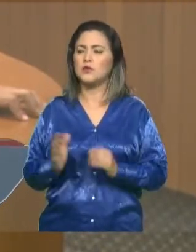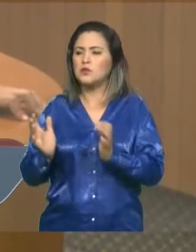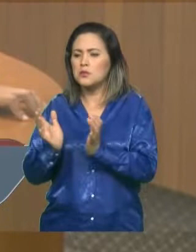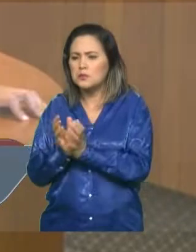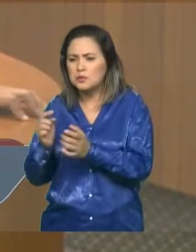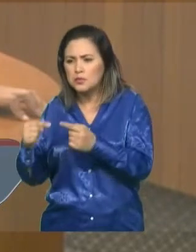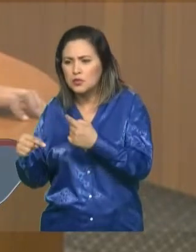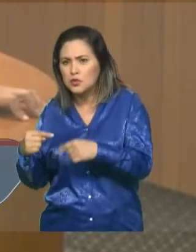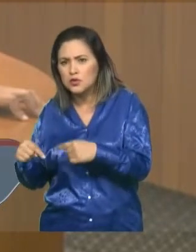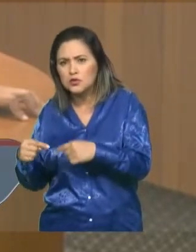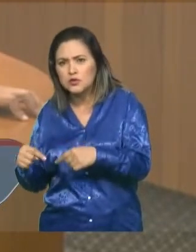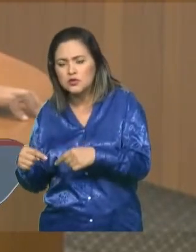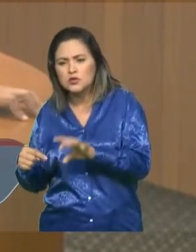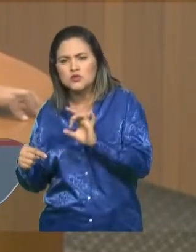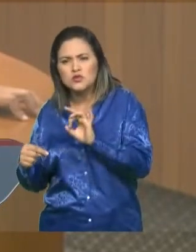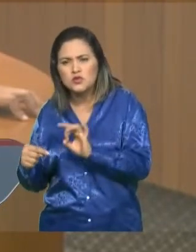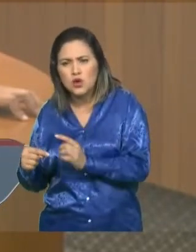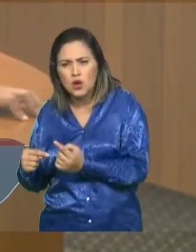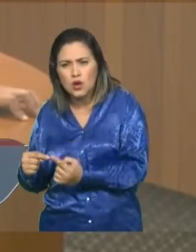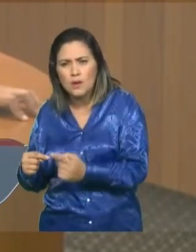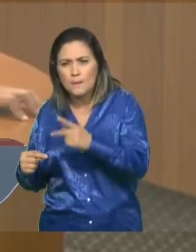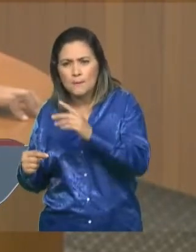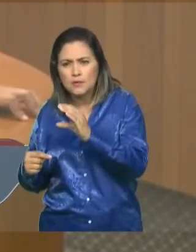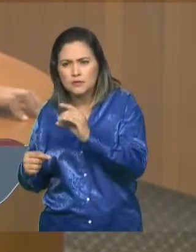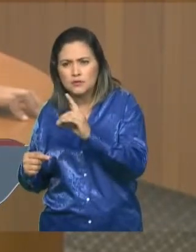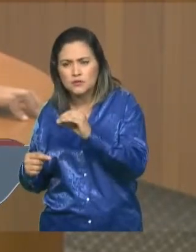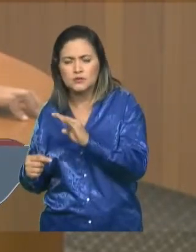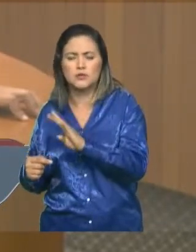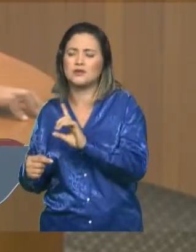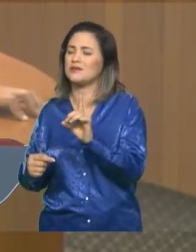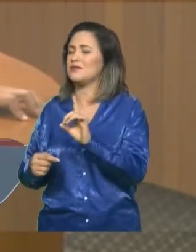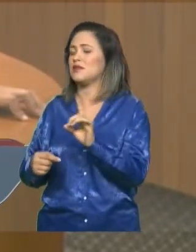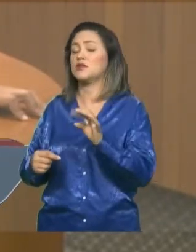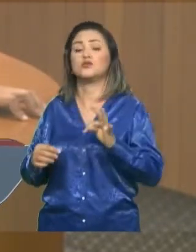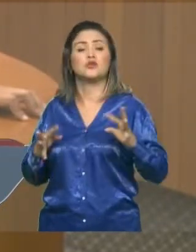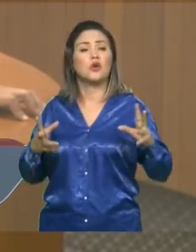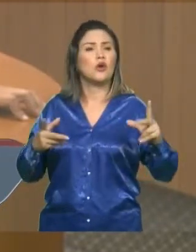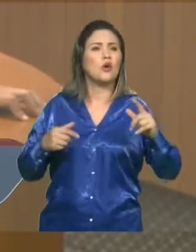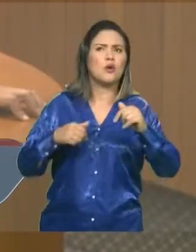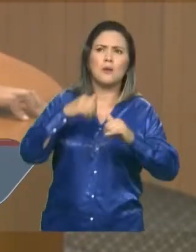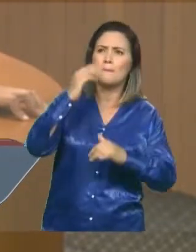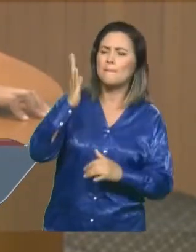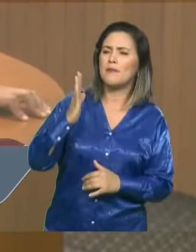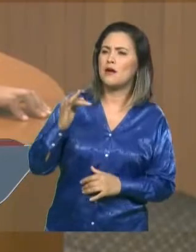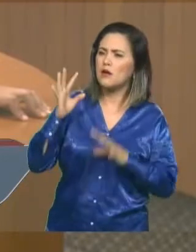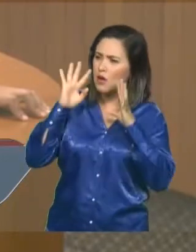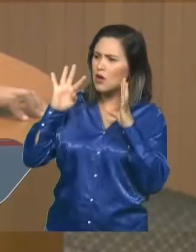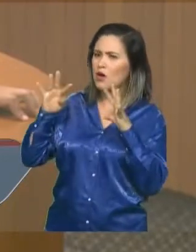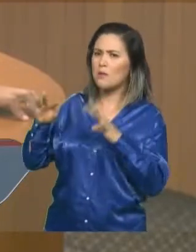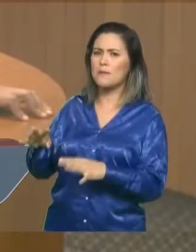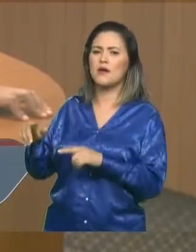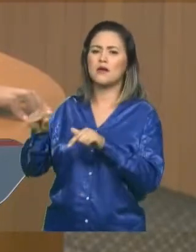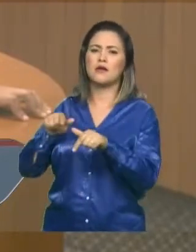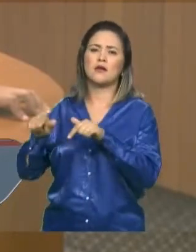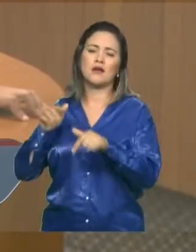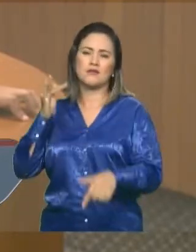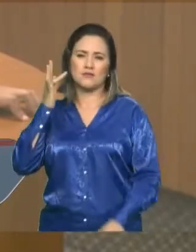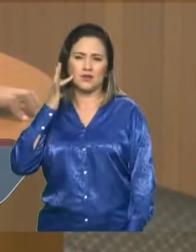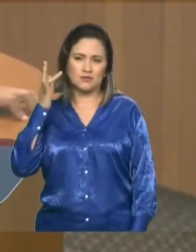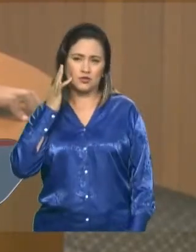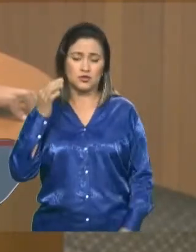que vem fazendo um trabalho formidável, que em meio à tempestade que o país todo